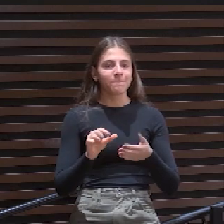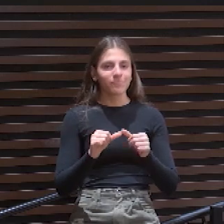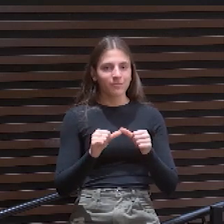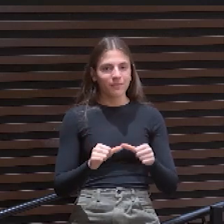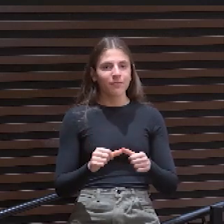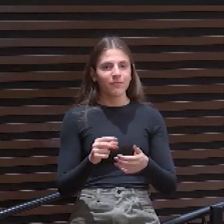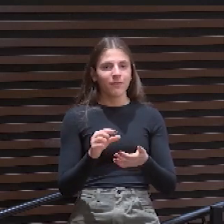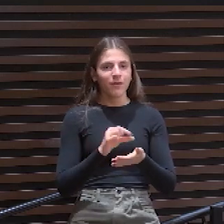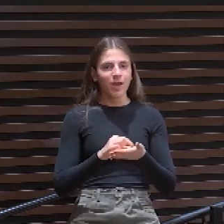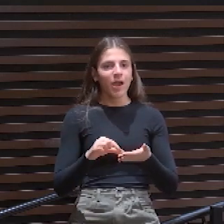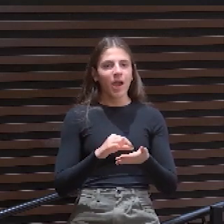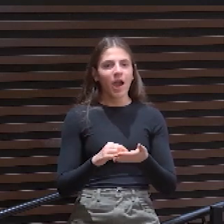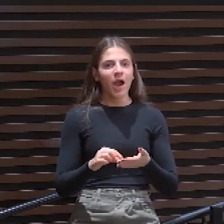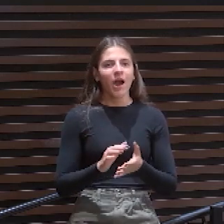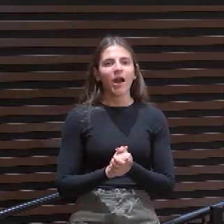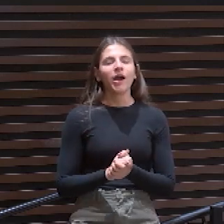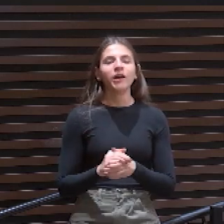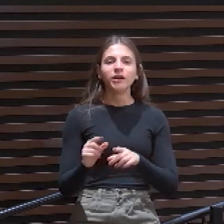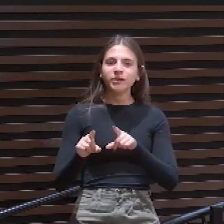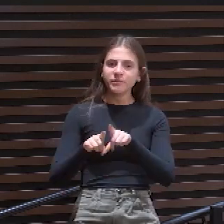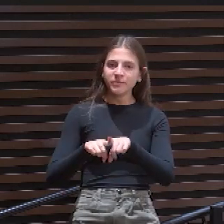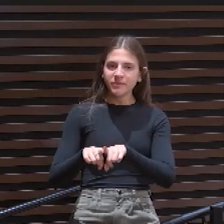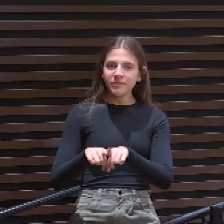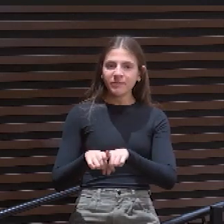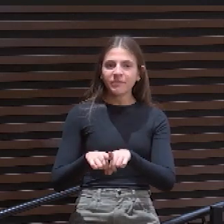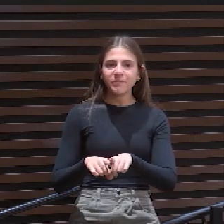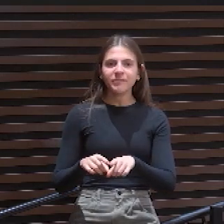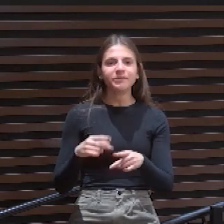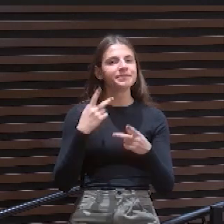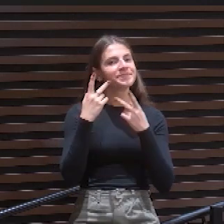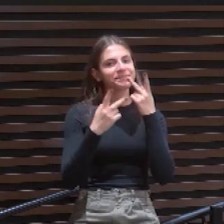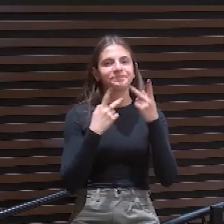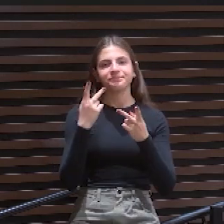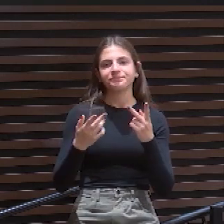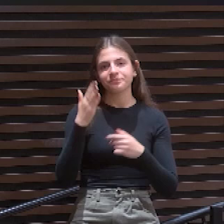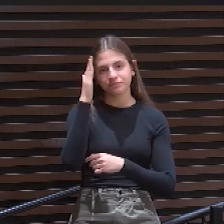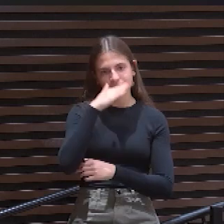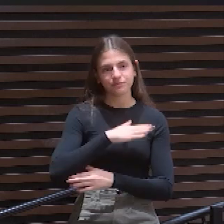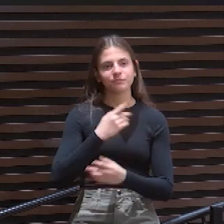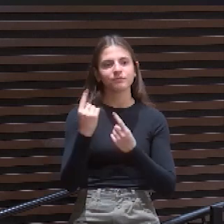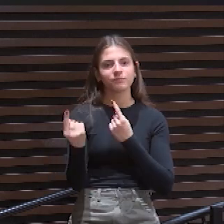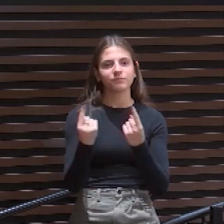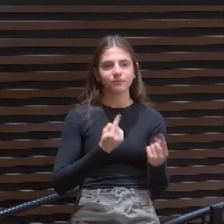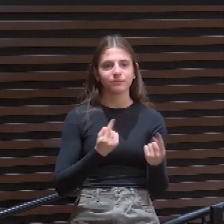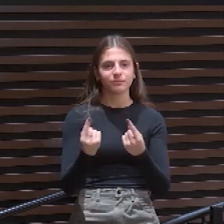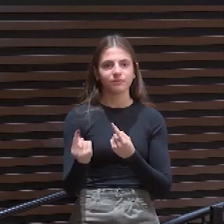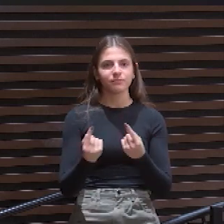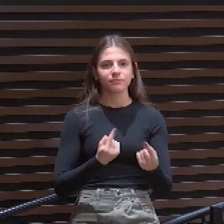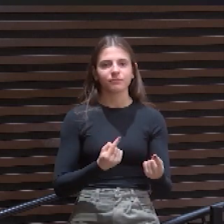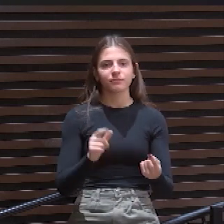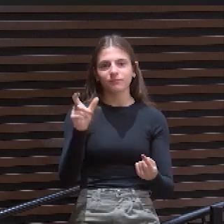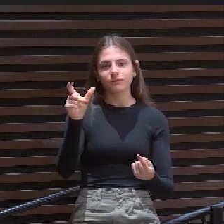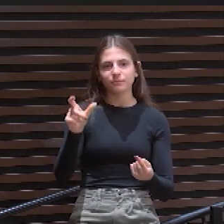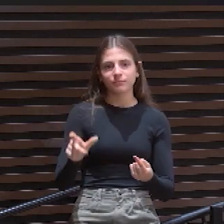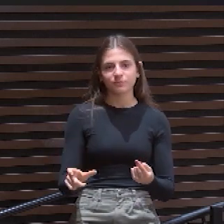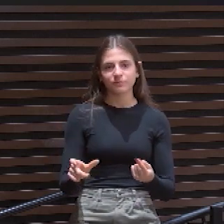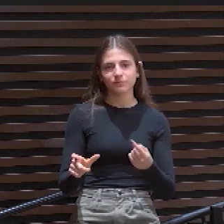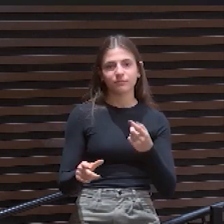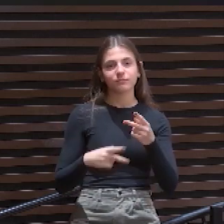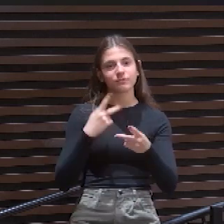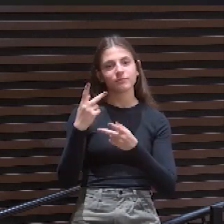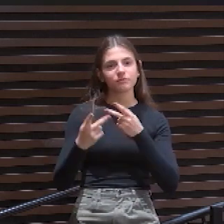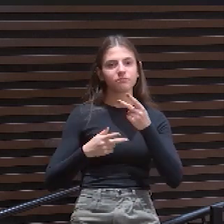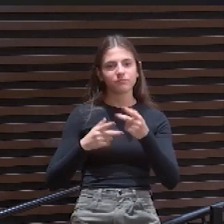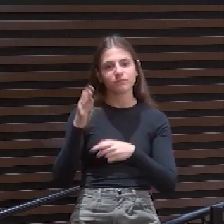11 e 12. Irmãos, não faleis mal uns dos outros. Aquele que